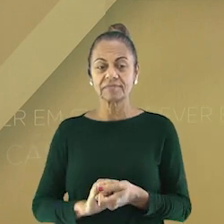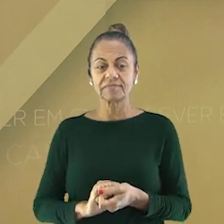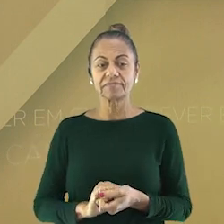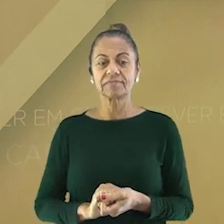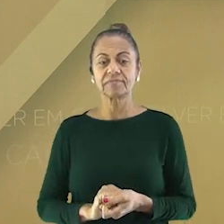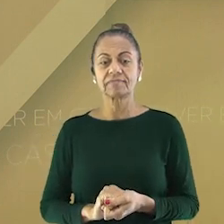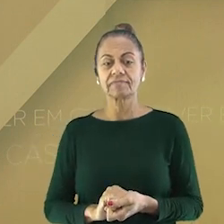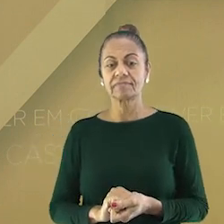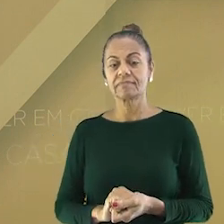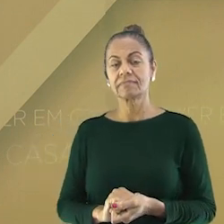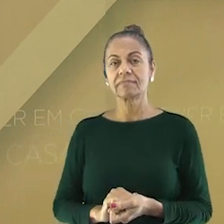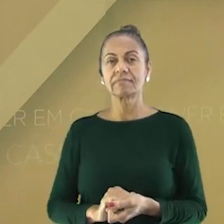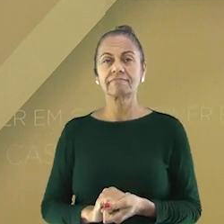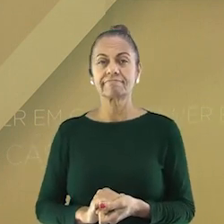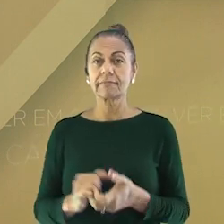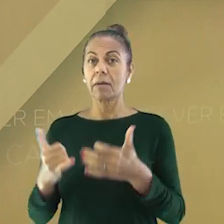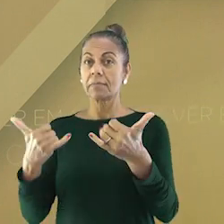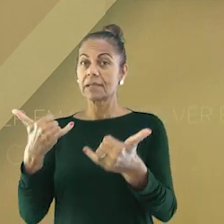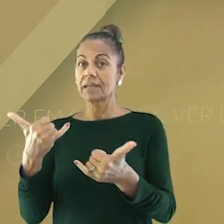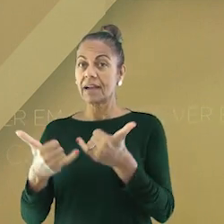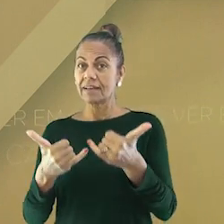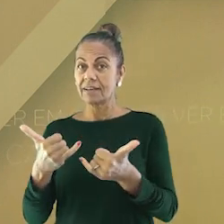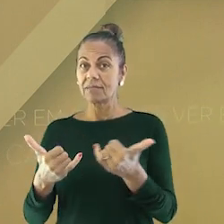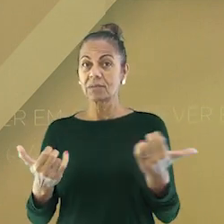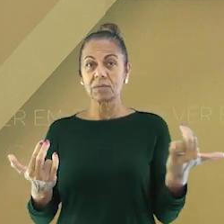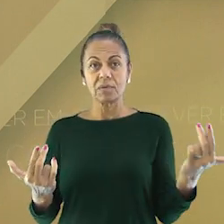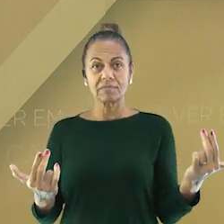as. Tão brincalhão quanto.